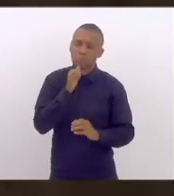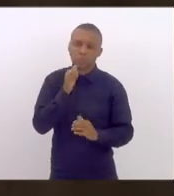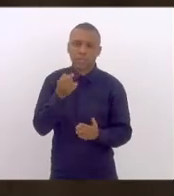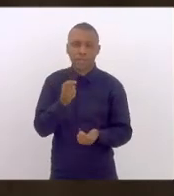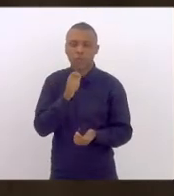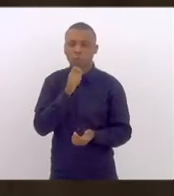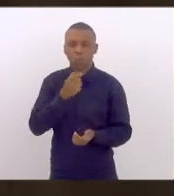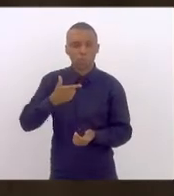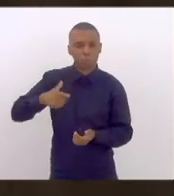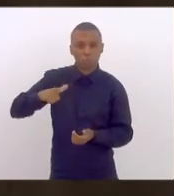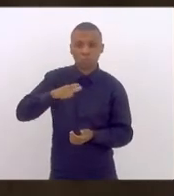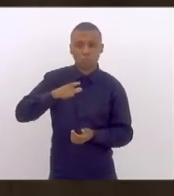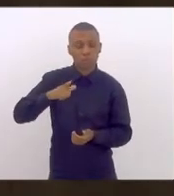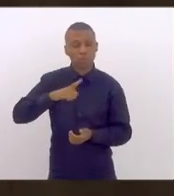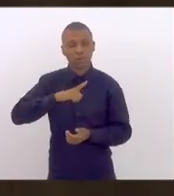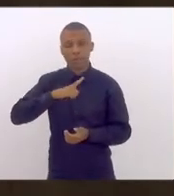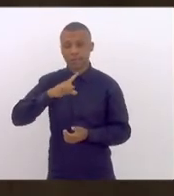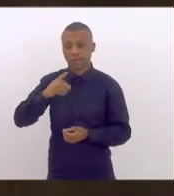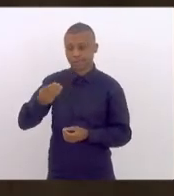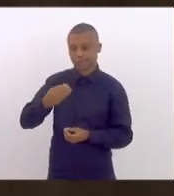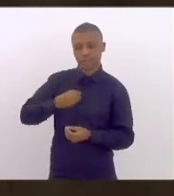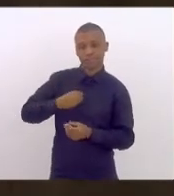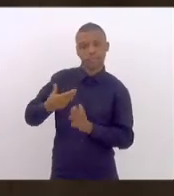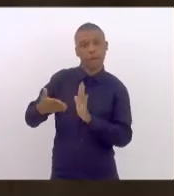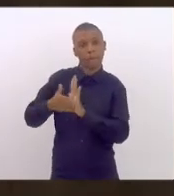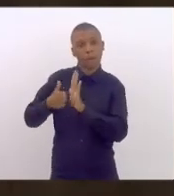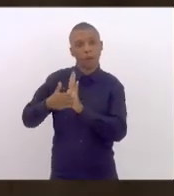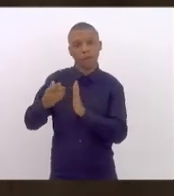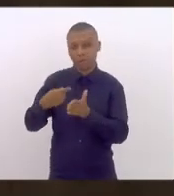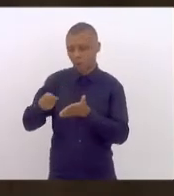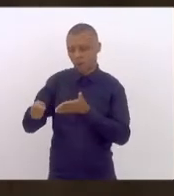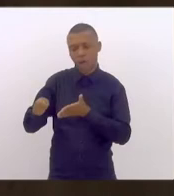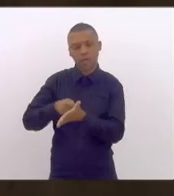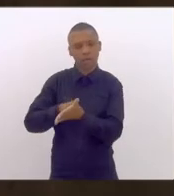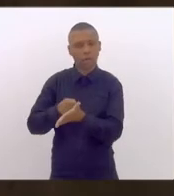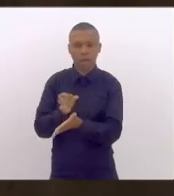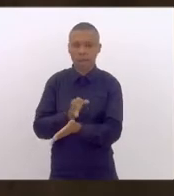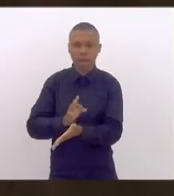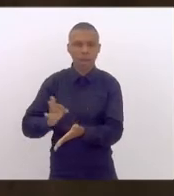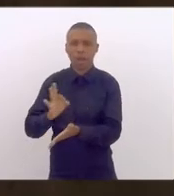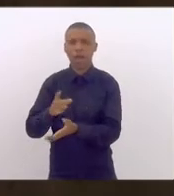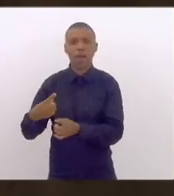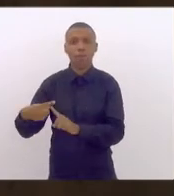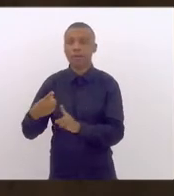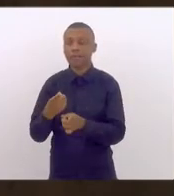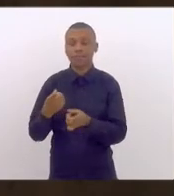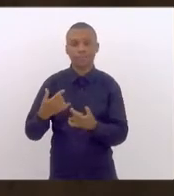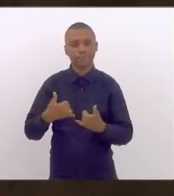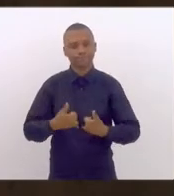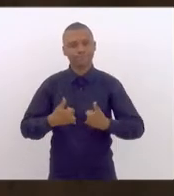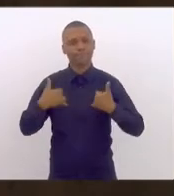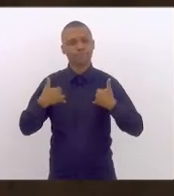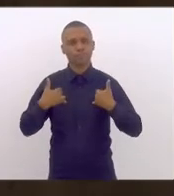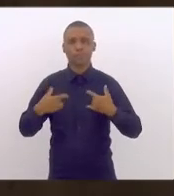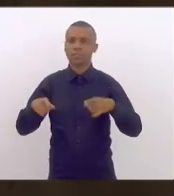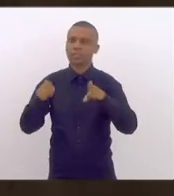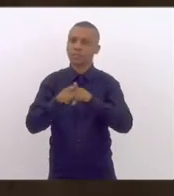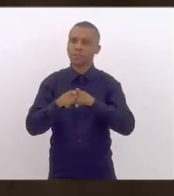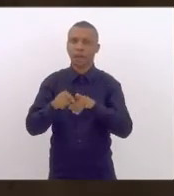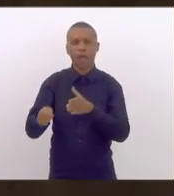me deu essa essa proposição para eu assinar porque seria De grande valia assinar também